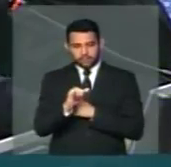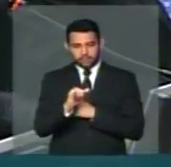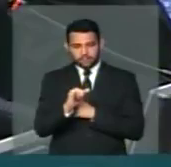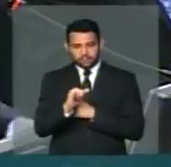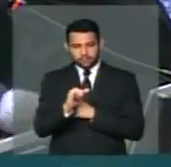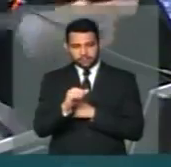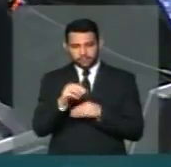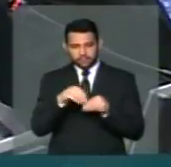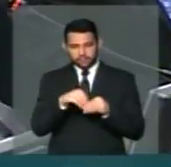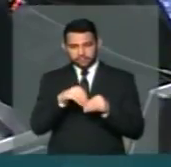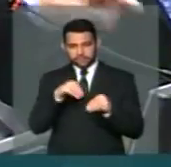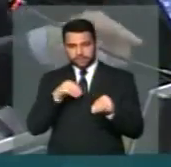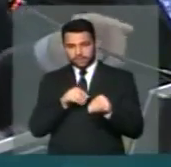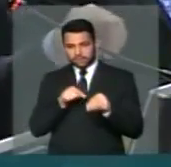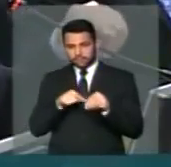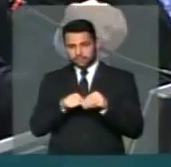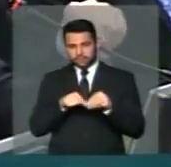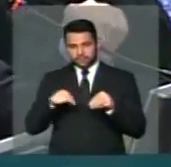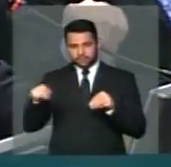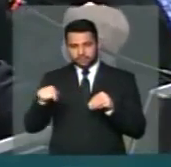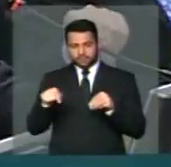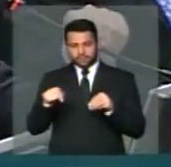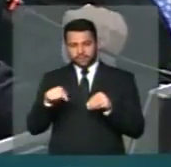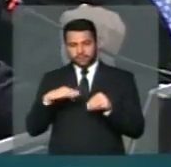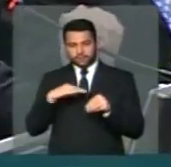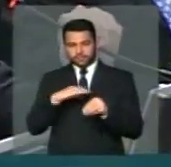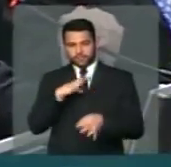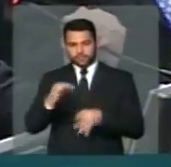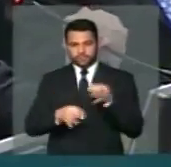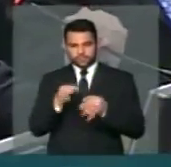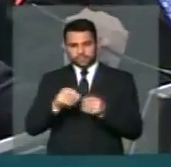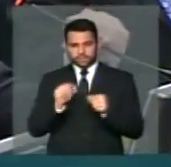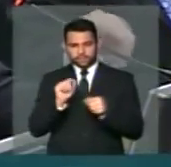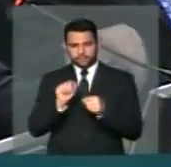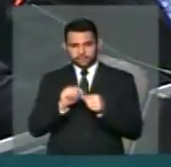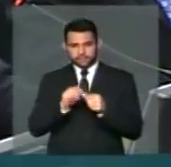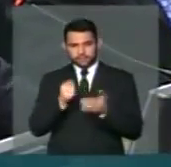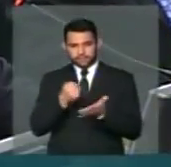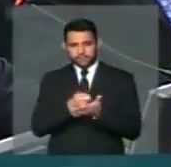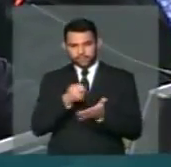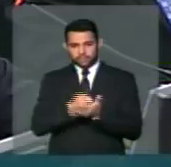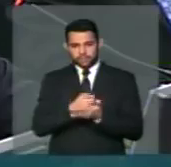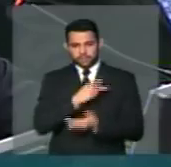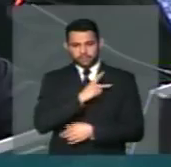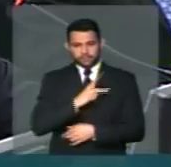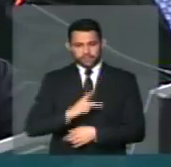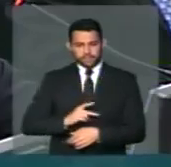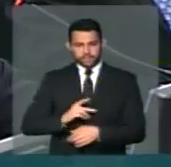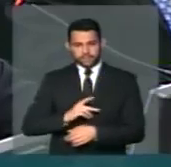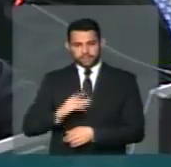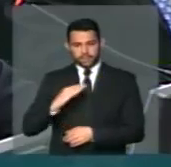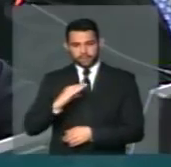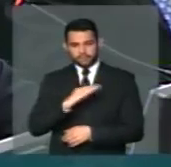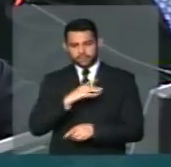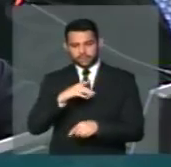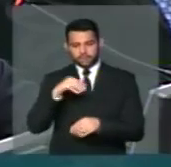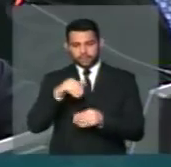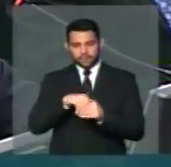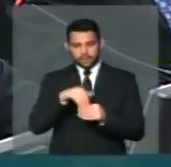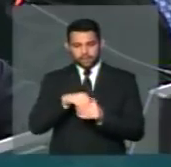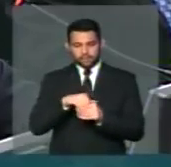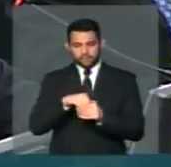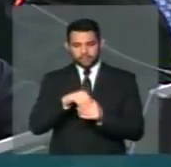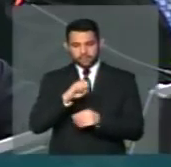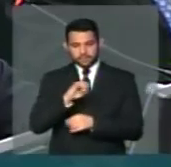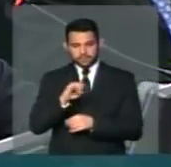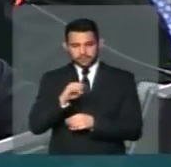Eu saí, atravessei a sala, fui para a Comissão de Constituição e Justiça e fiz a mesma cobrança ao presidente da comissão eleito, que,